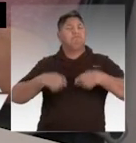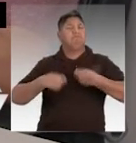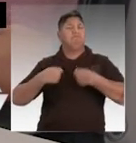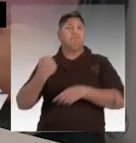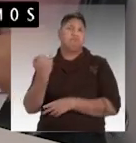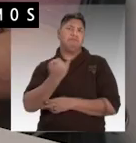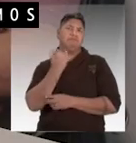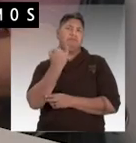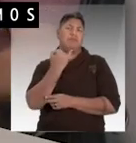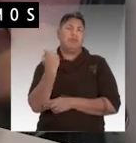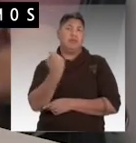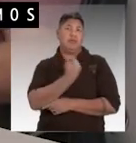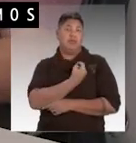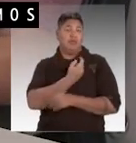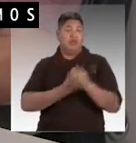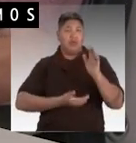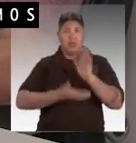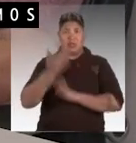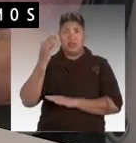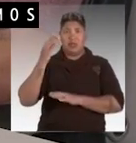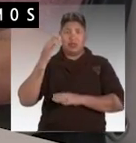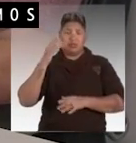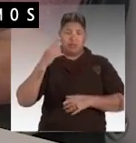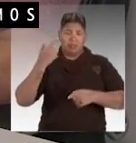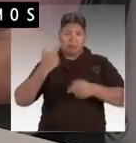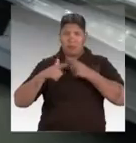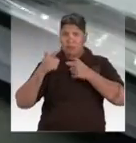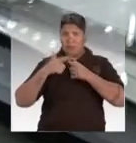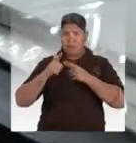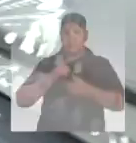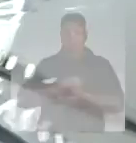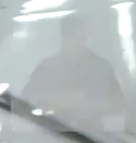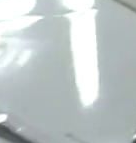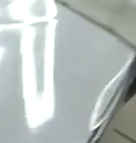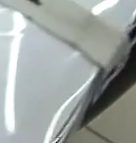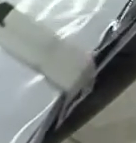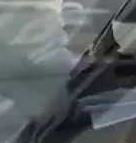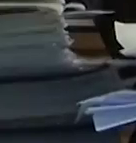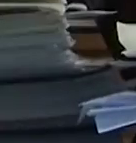necessária para que nós saíssemos do impasse.